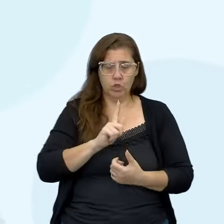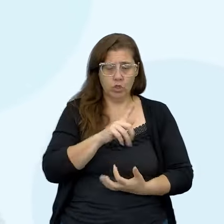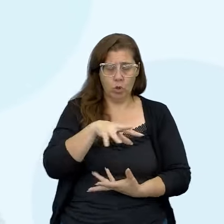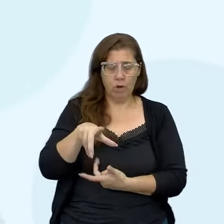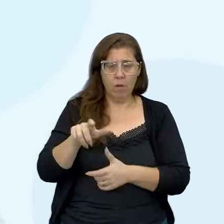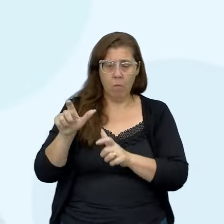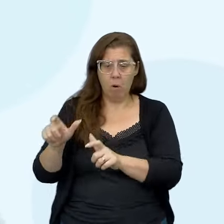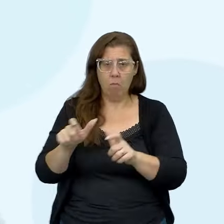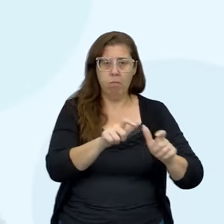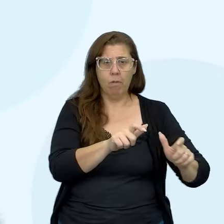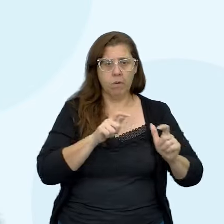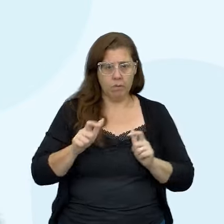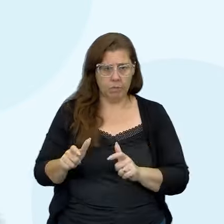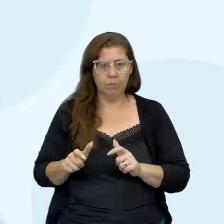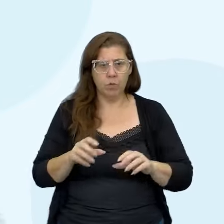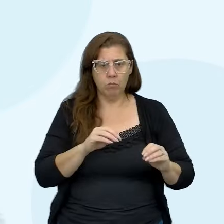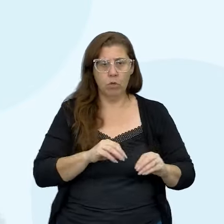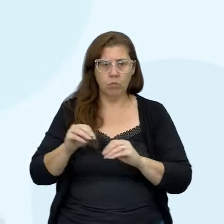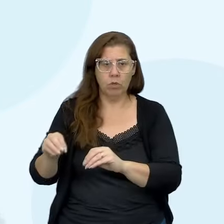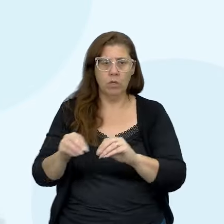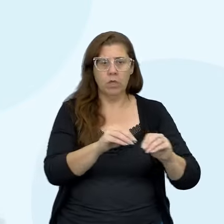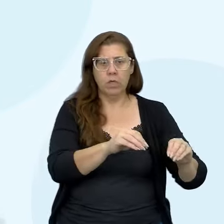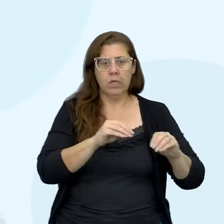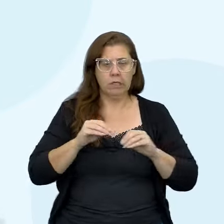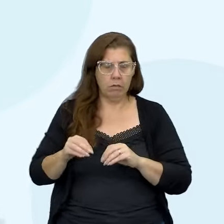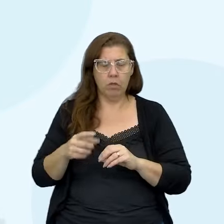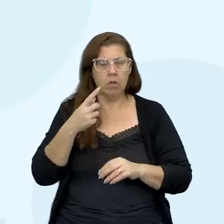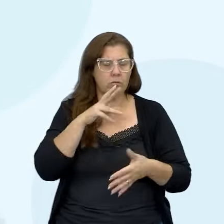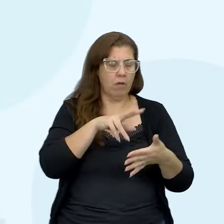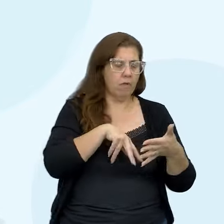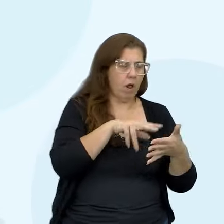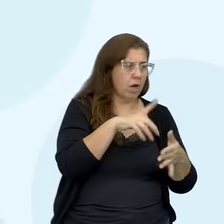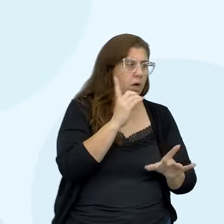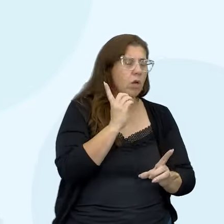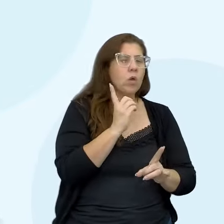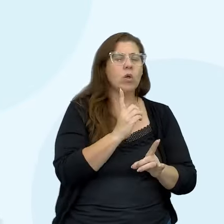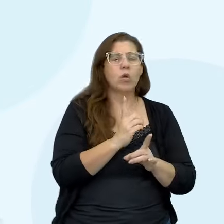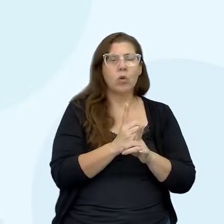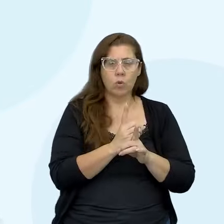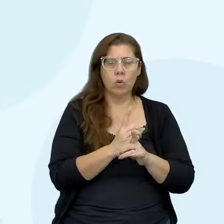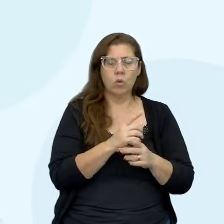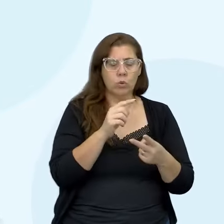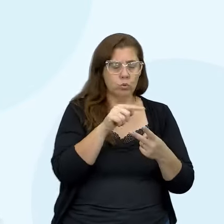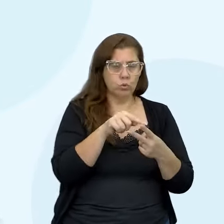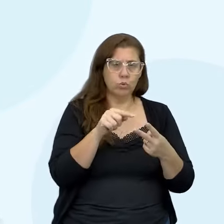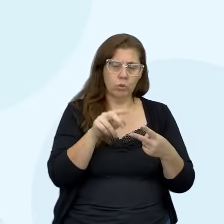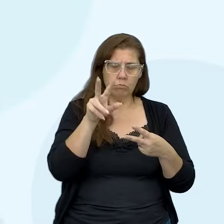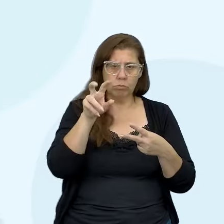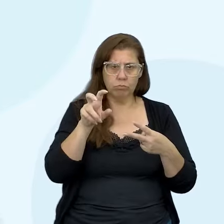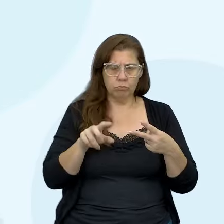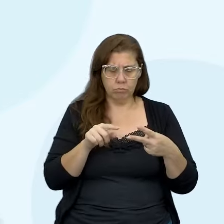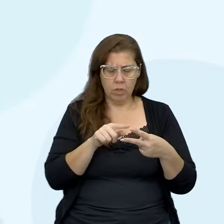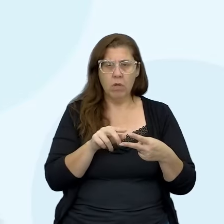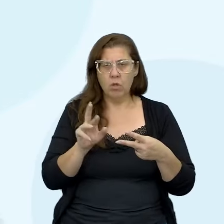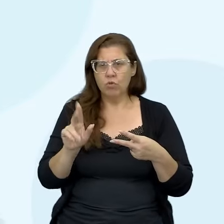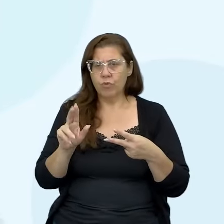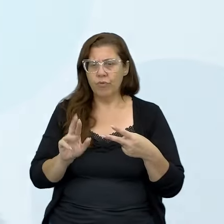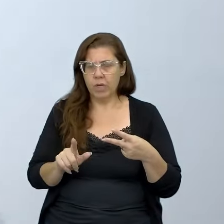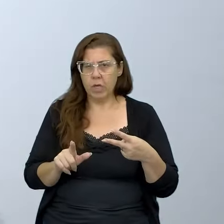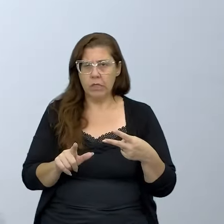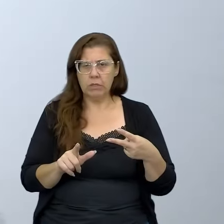geográfica. E eu, lendo sobre isso, eu encontrei até 2 definições diferentes,